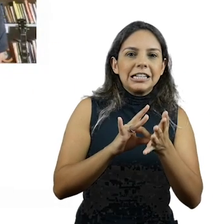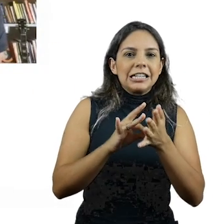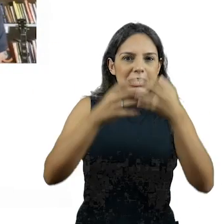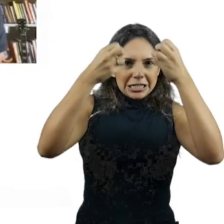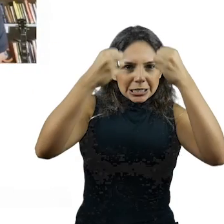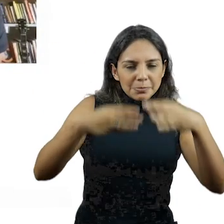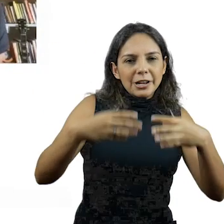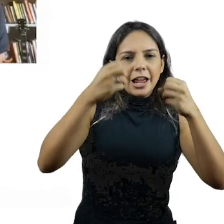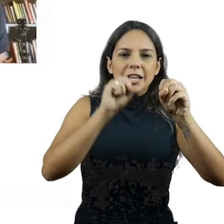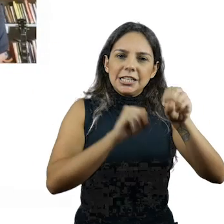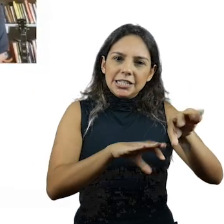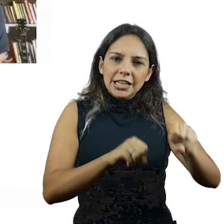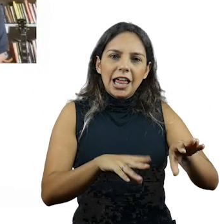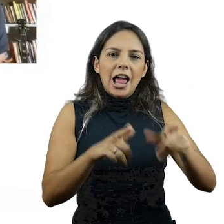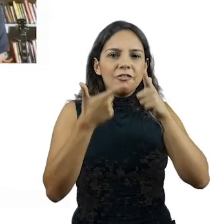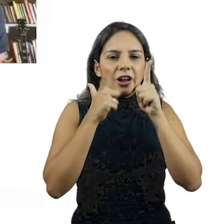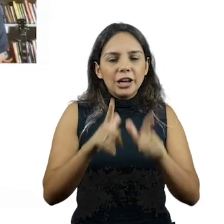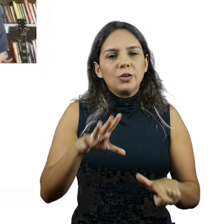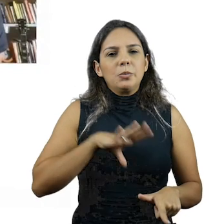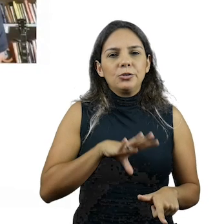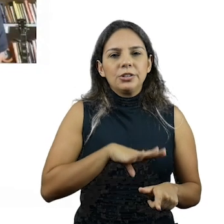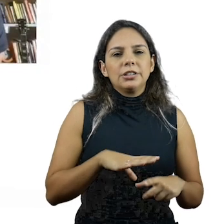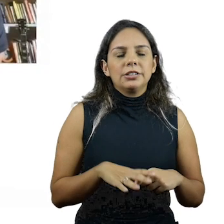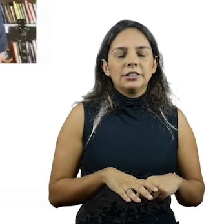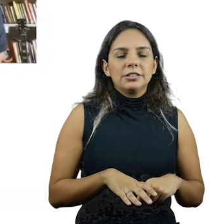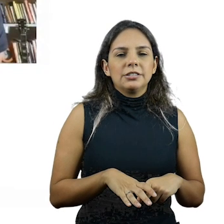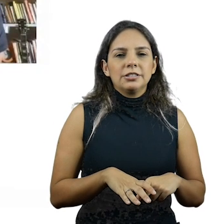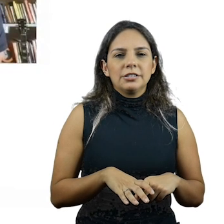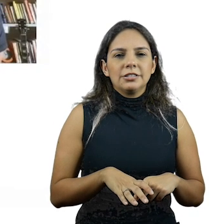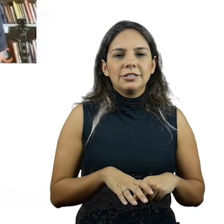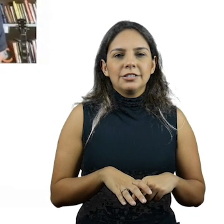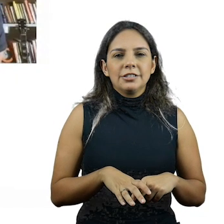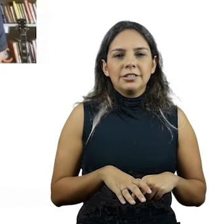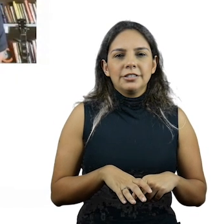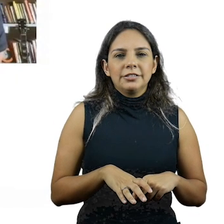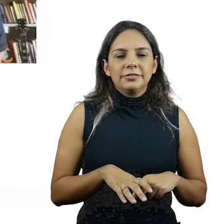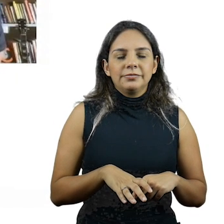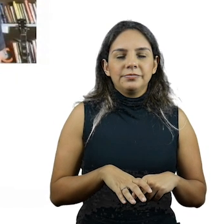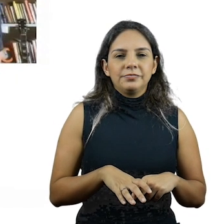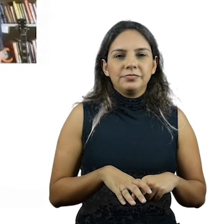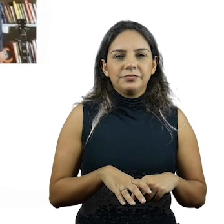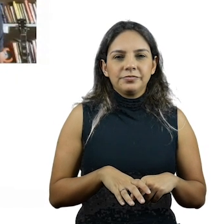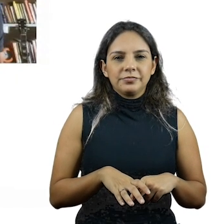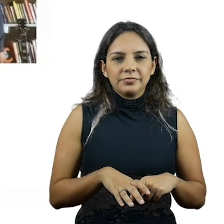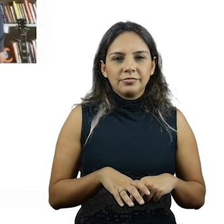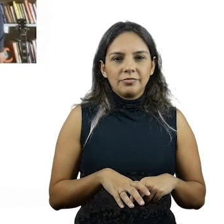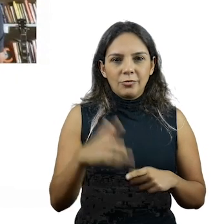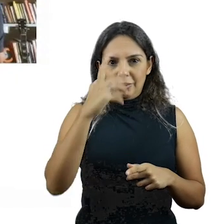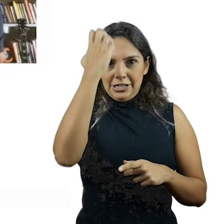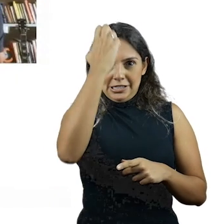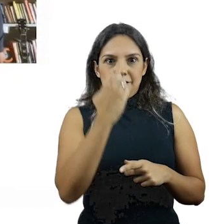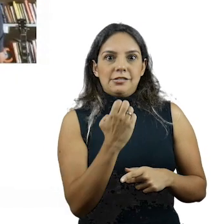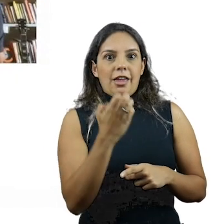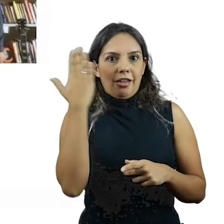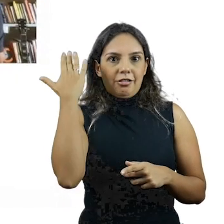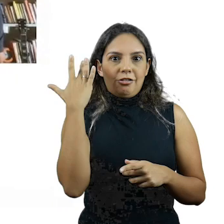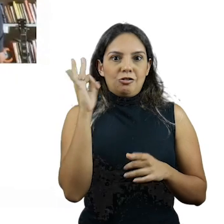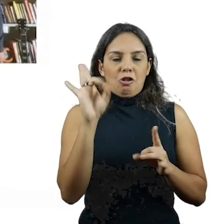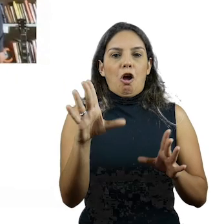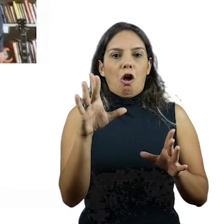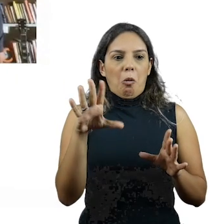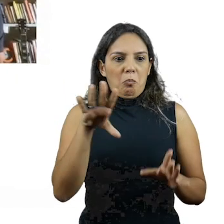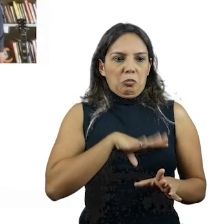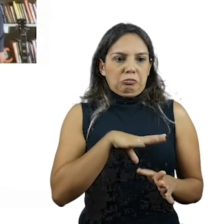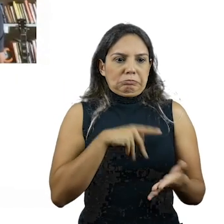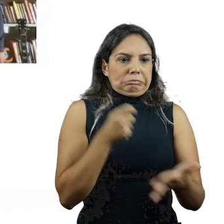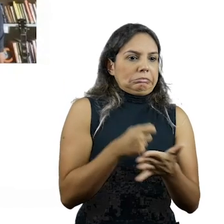uma visão mais assim relaxada, que também não tinha aquela seriedade sobre a literatura, tratava tudo com um